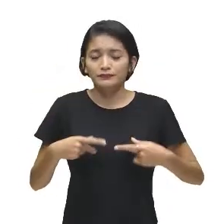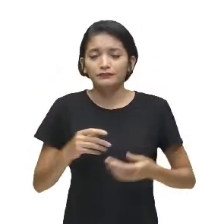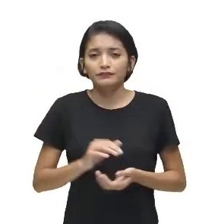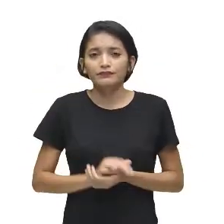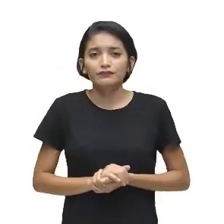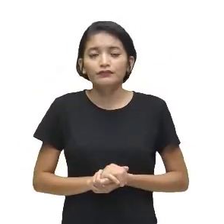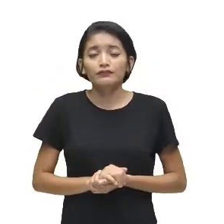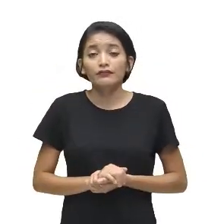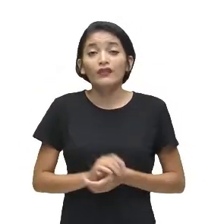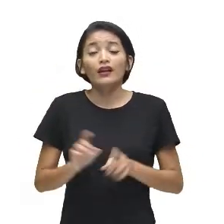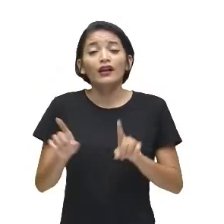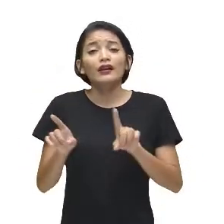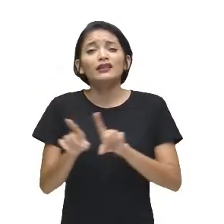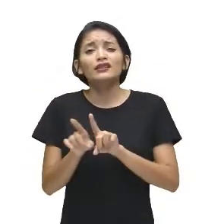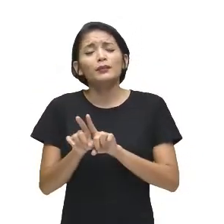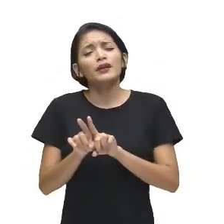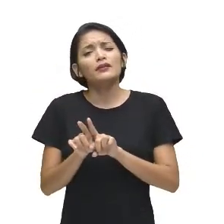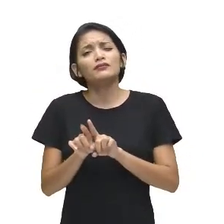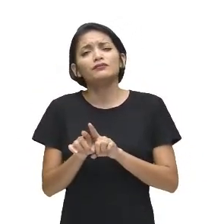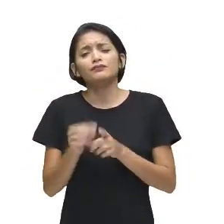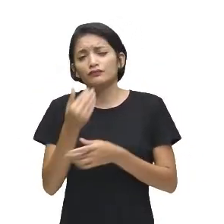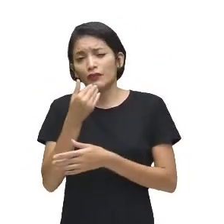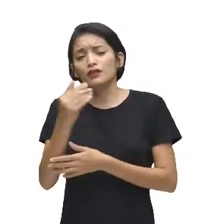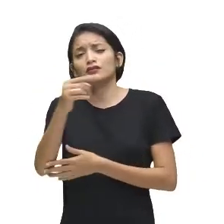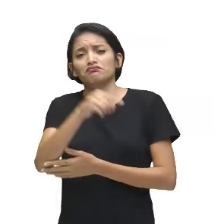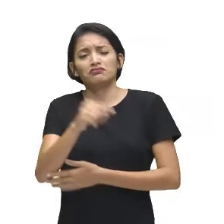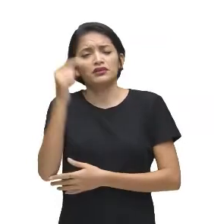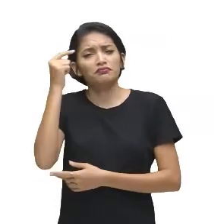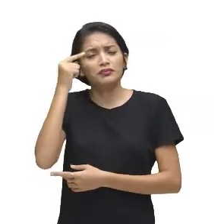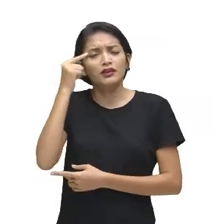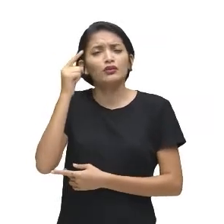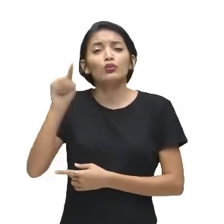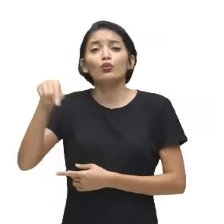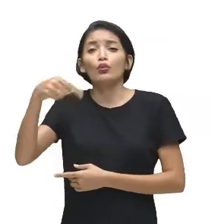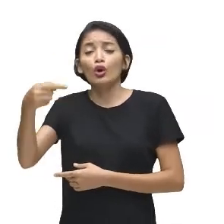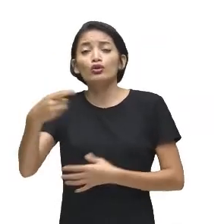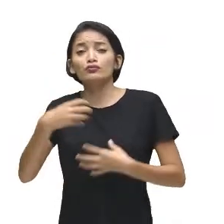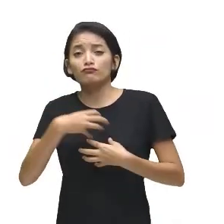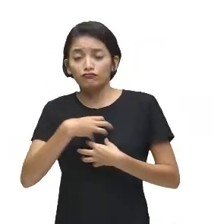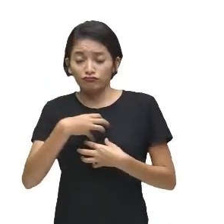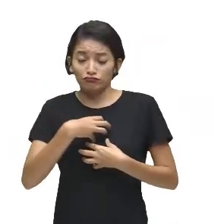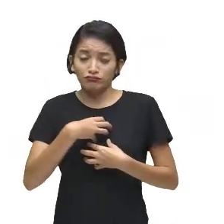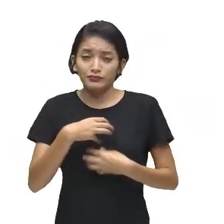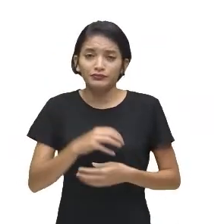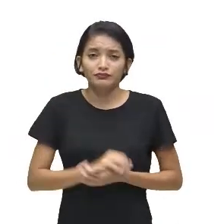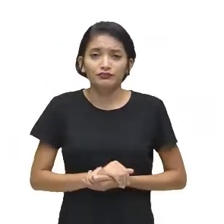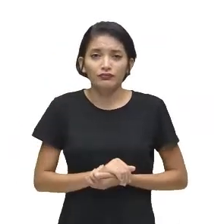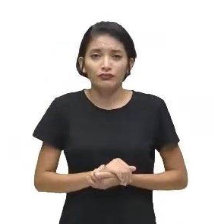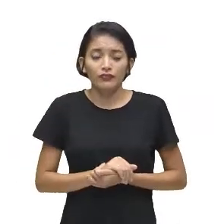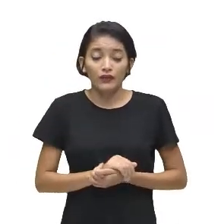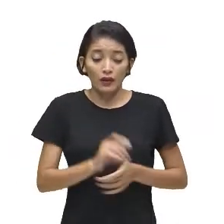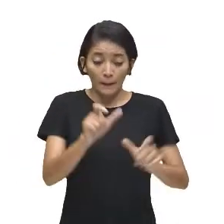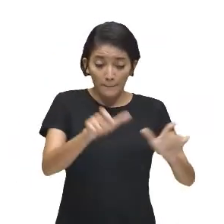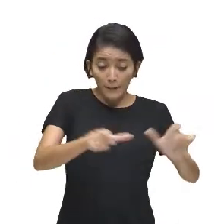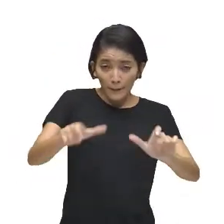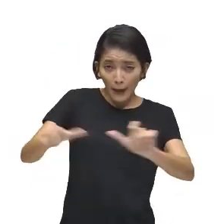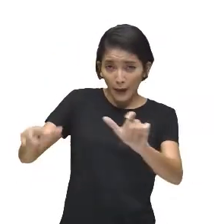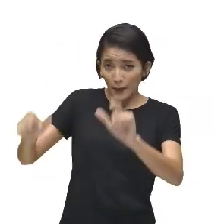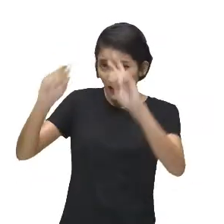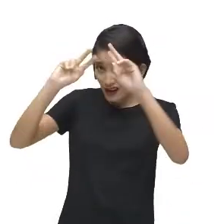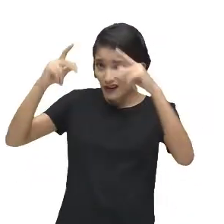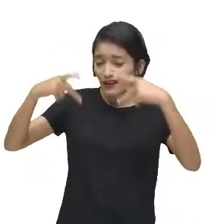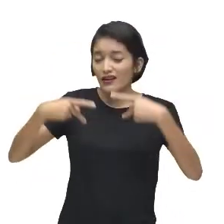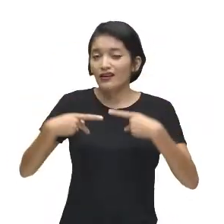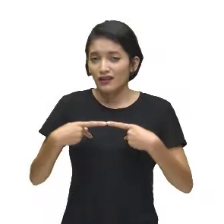Quero também te fazer pensar uma outra situação. Todo ser humano, ele